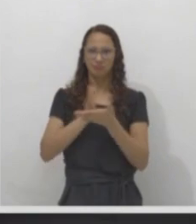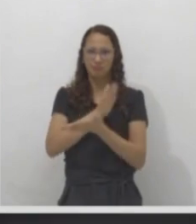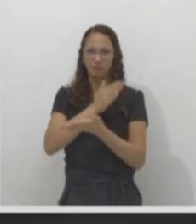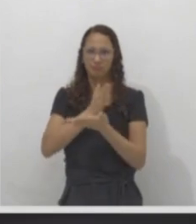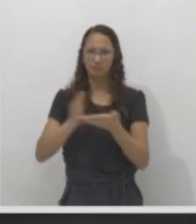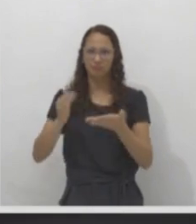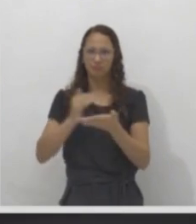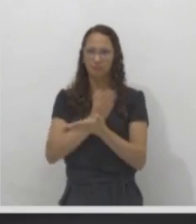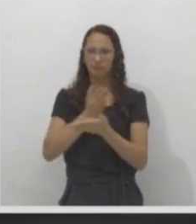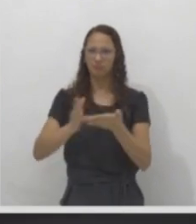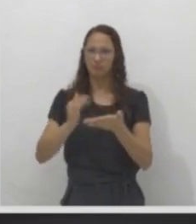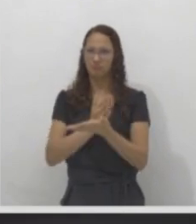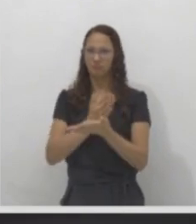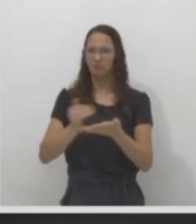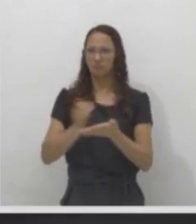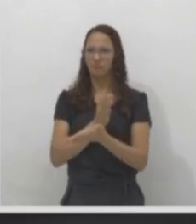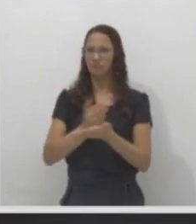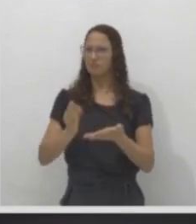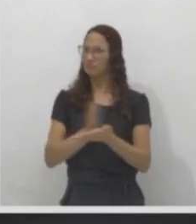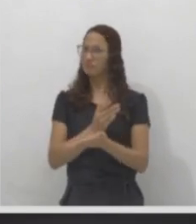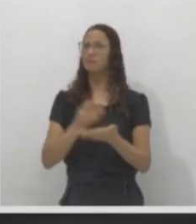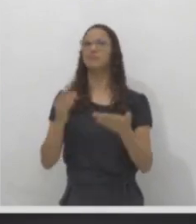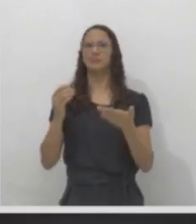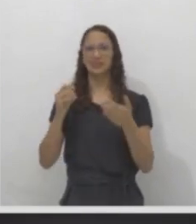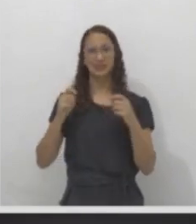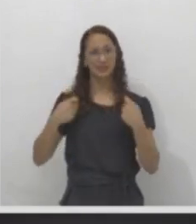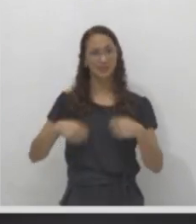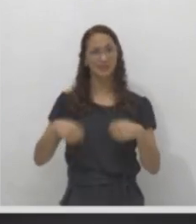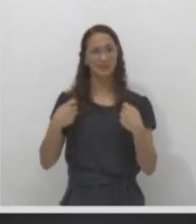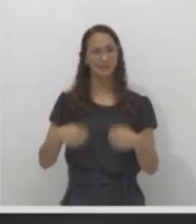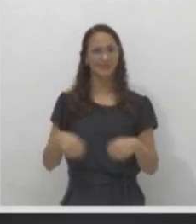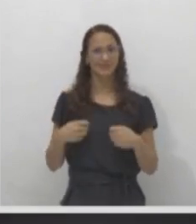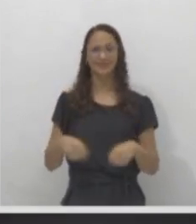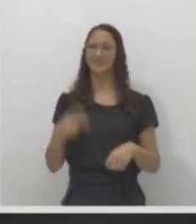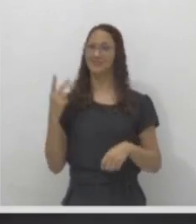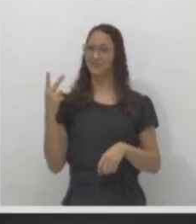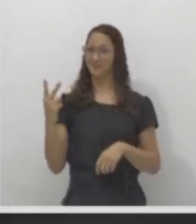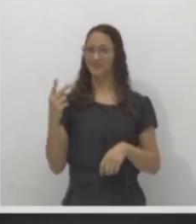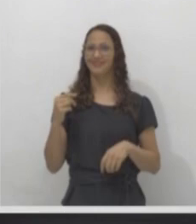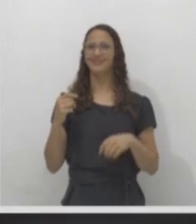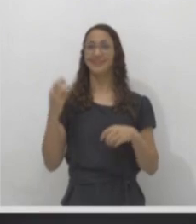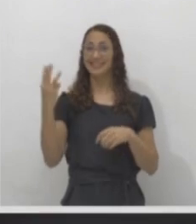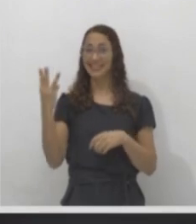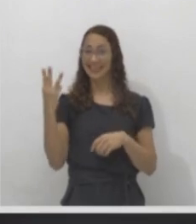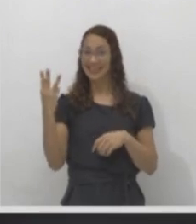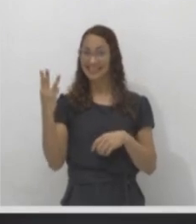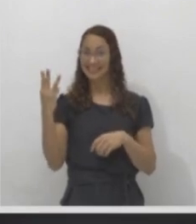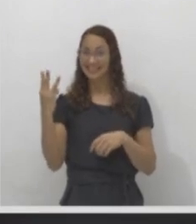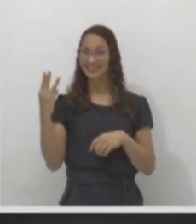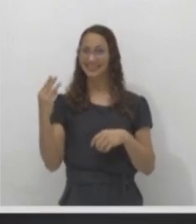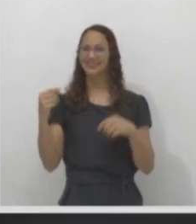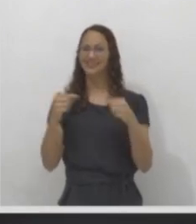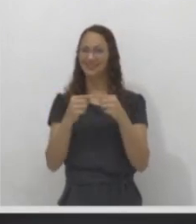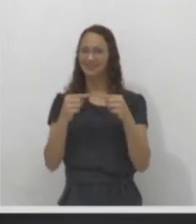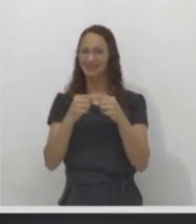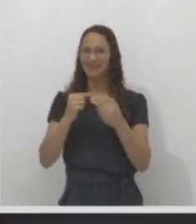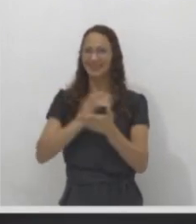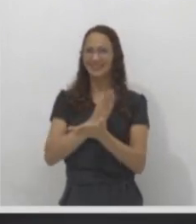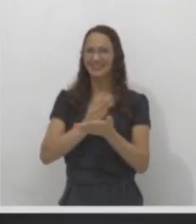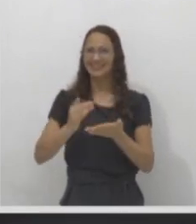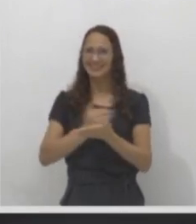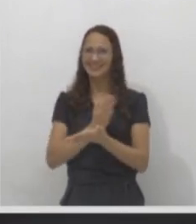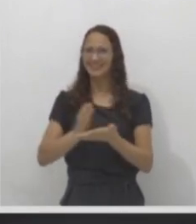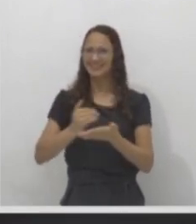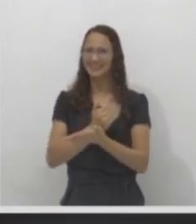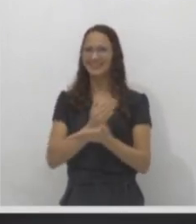fazendo as decomposições, e vamos apresentar aqui 3 formas de decomposição. Como vamos